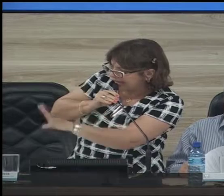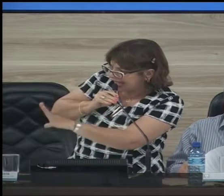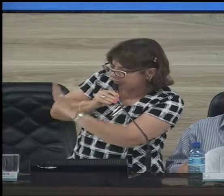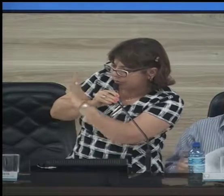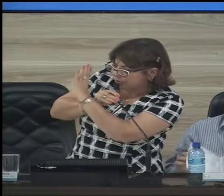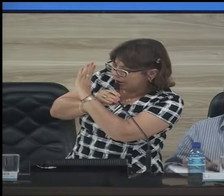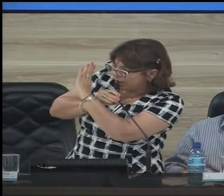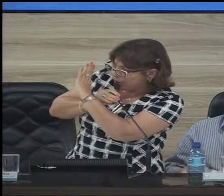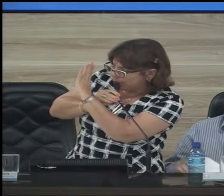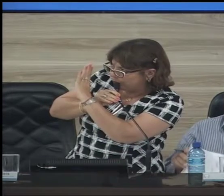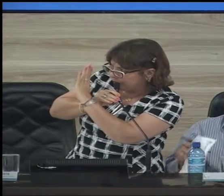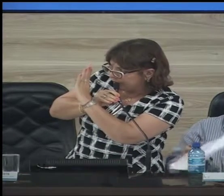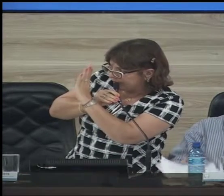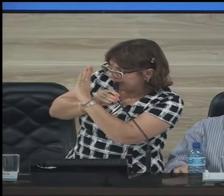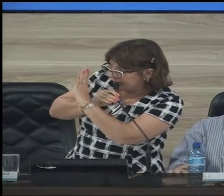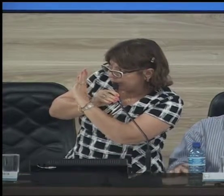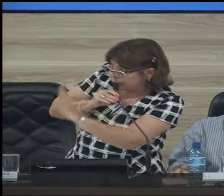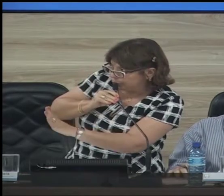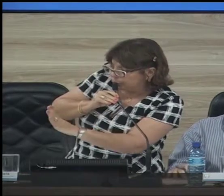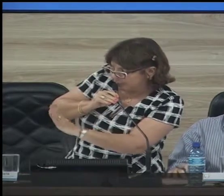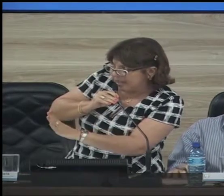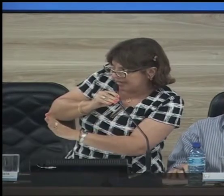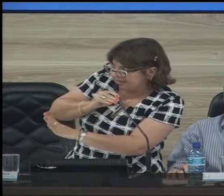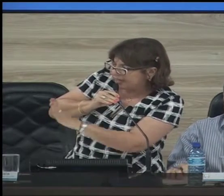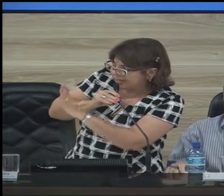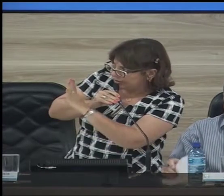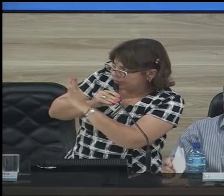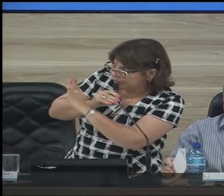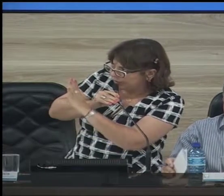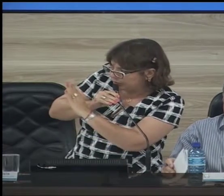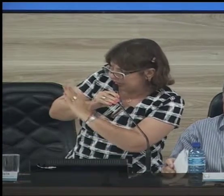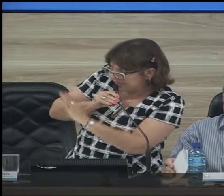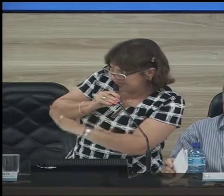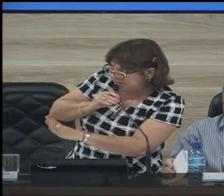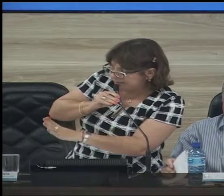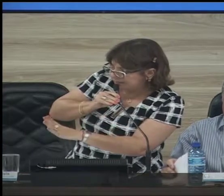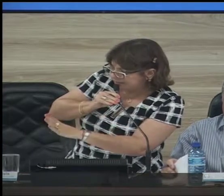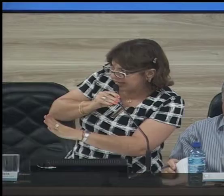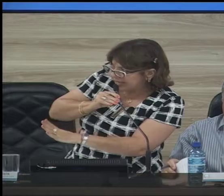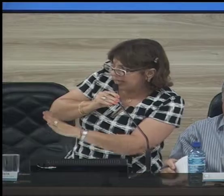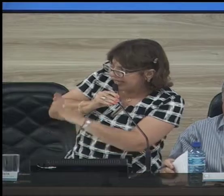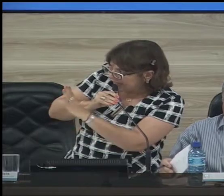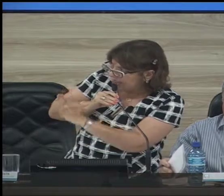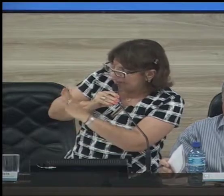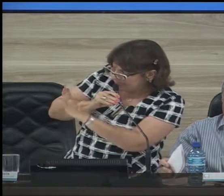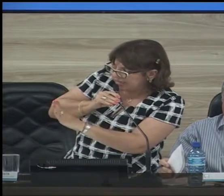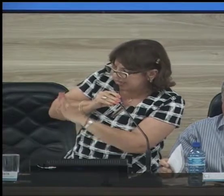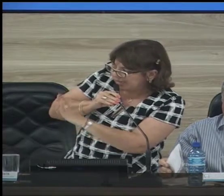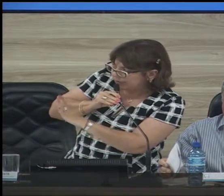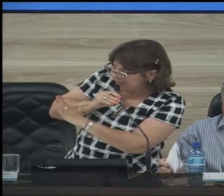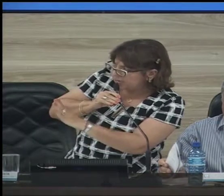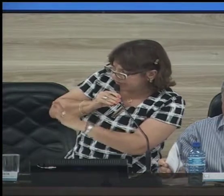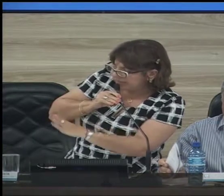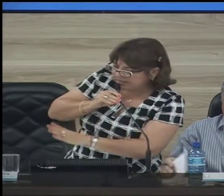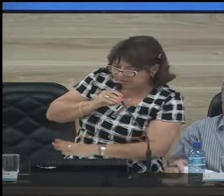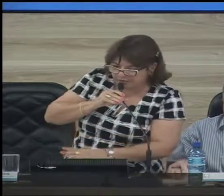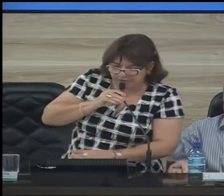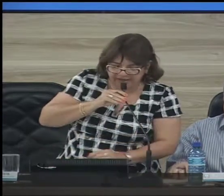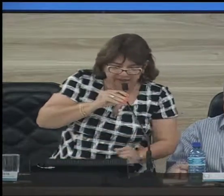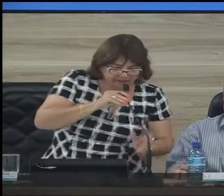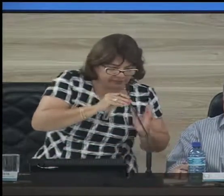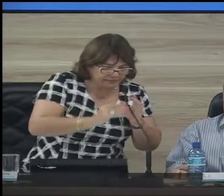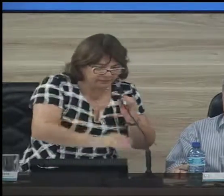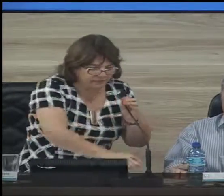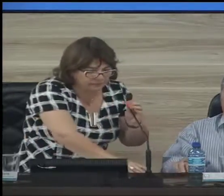com credo, com tudo mais. Então, meu voto é sim, né? E parabenizá-lo mais uma vez.